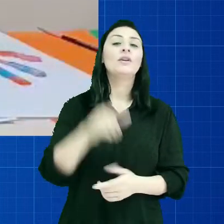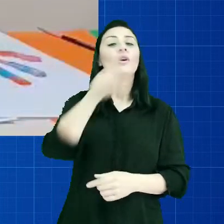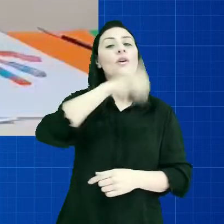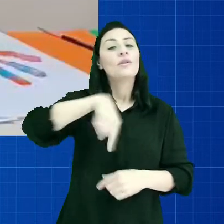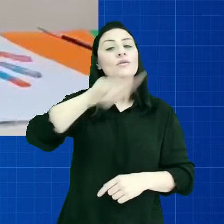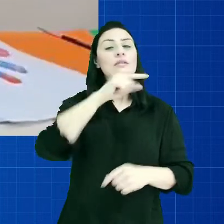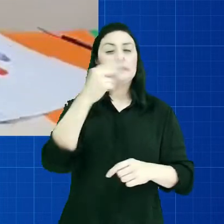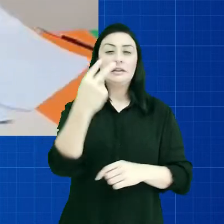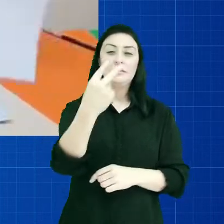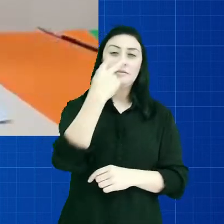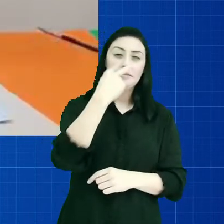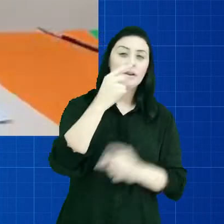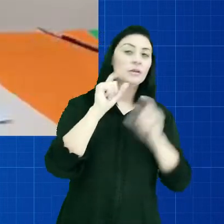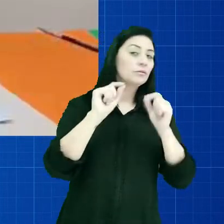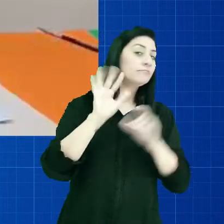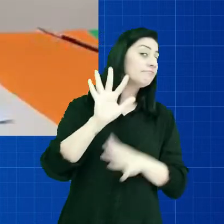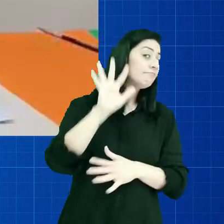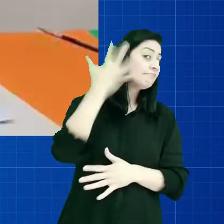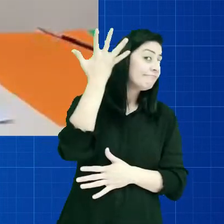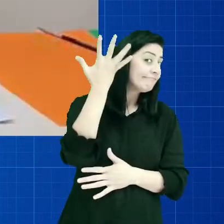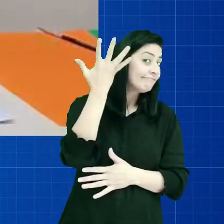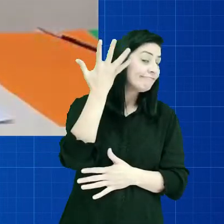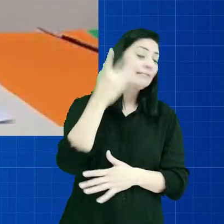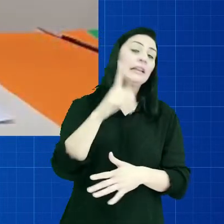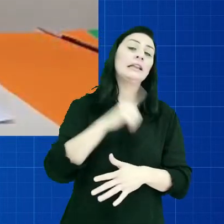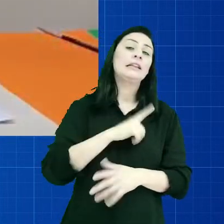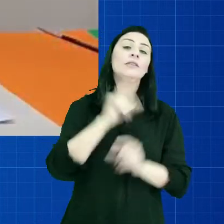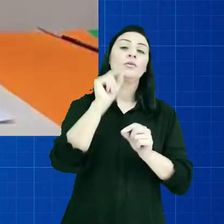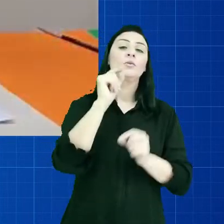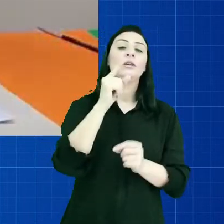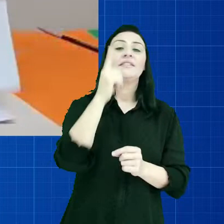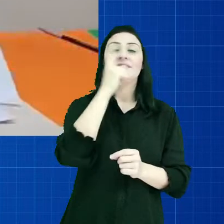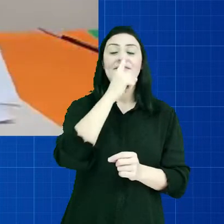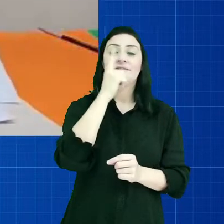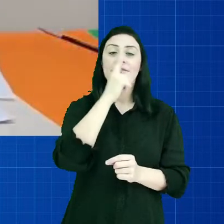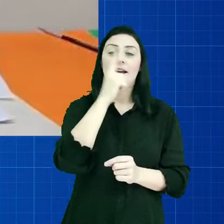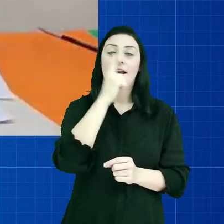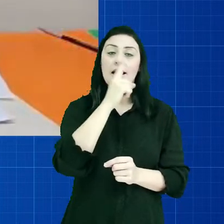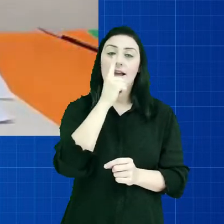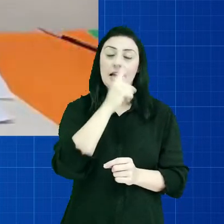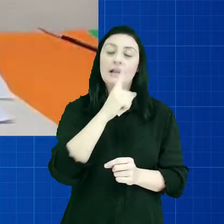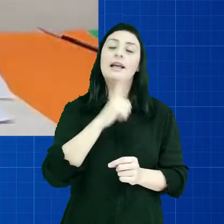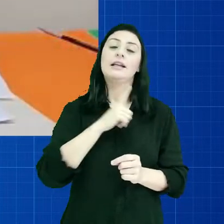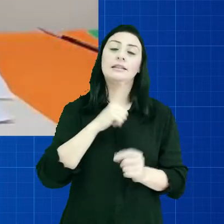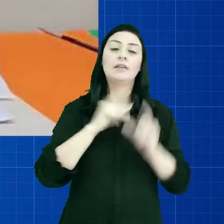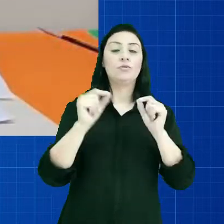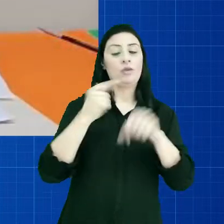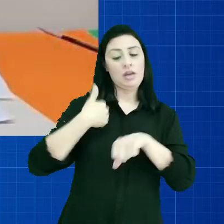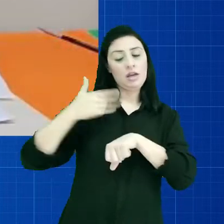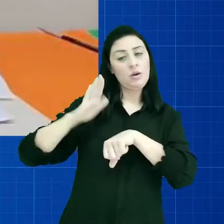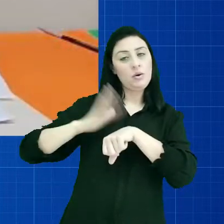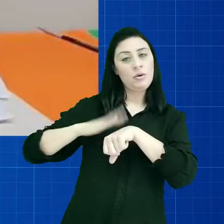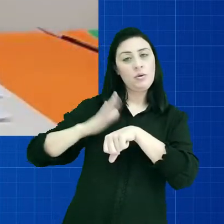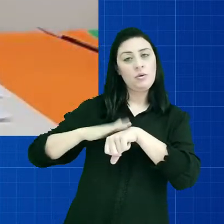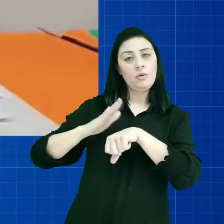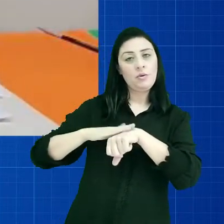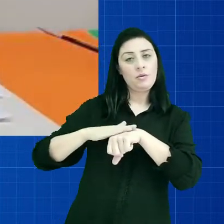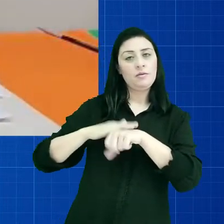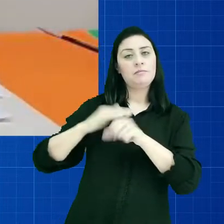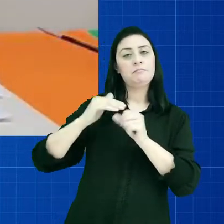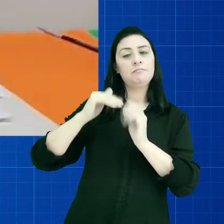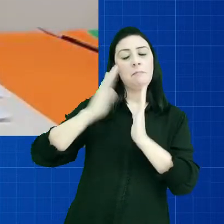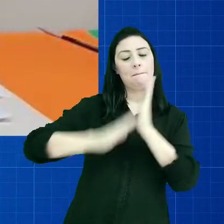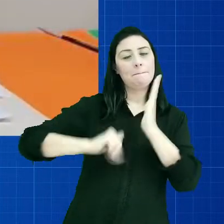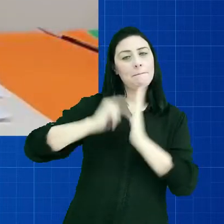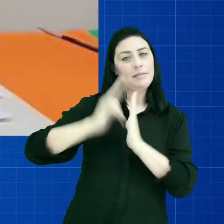Ó, vocês estão vendo o que aconteceu aqui, ó, de ficar uma falha aqui no meio, mas eu posso eu mesma